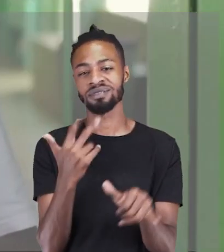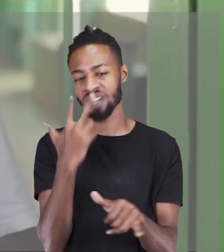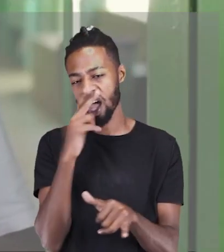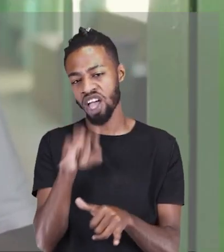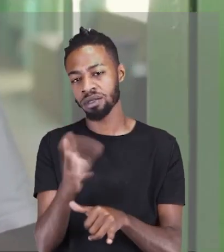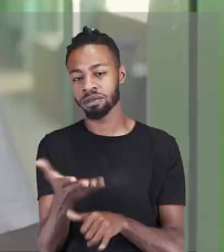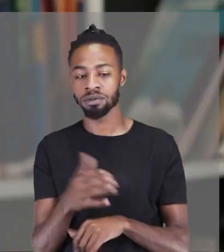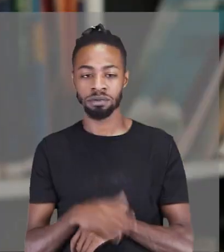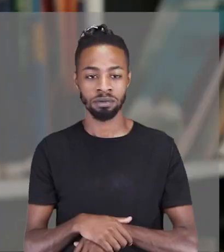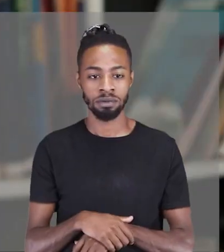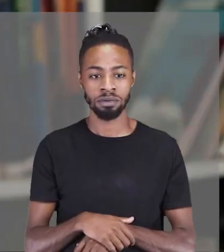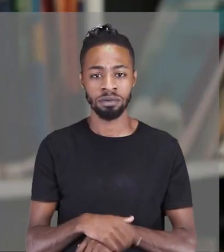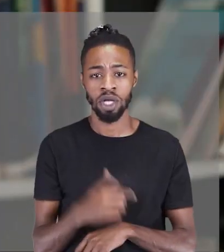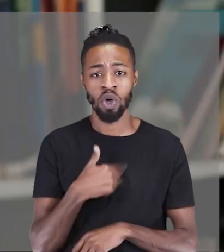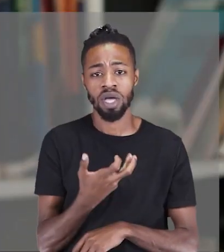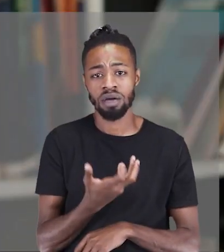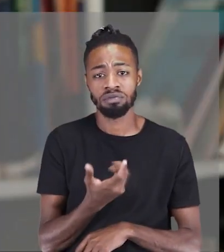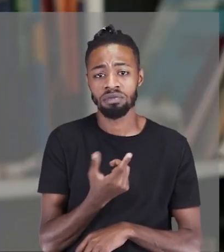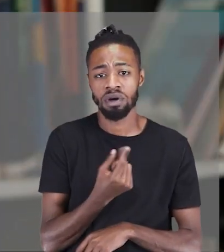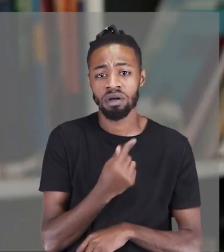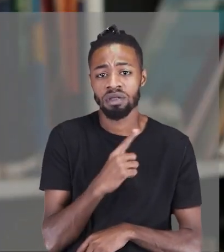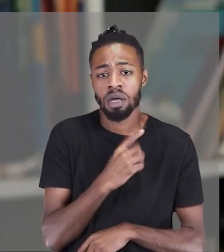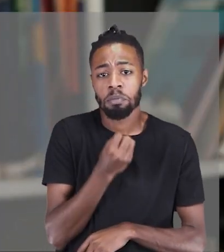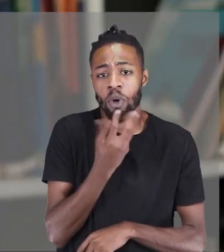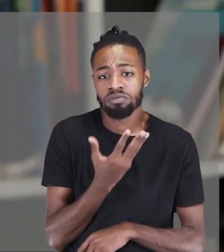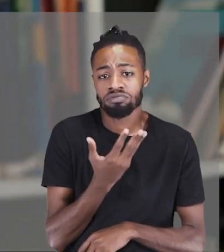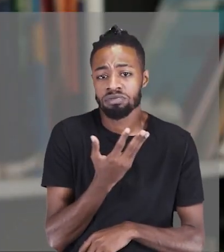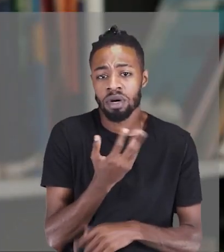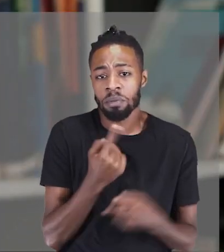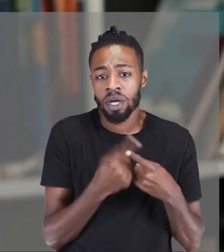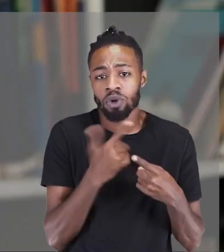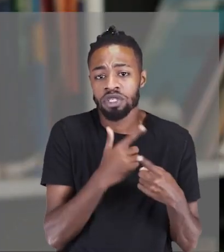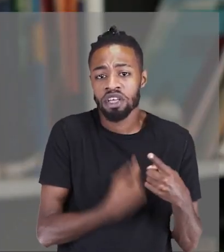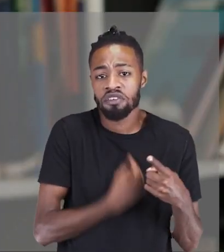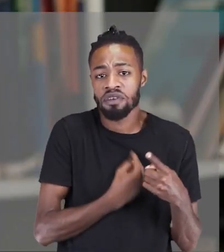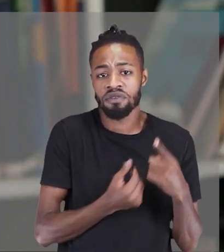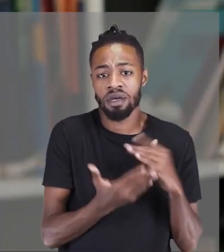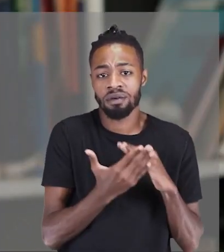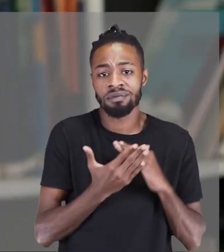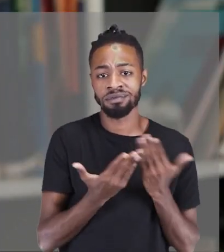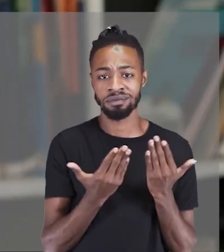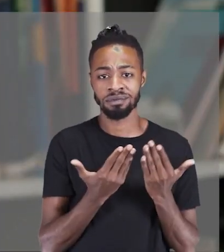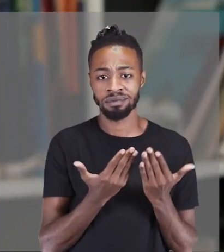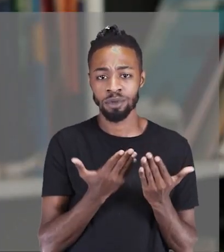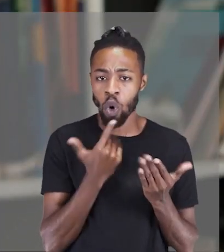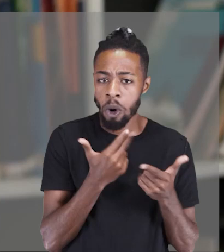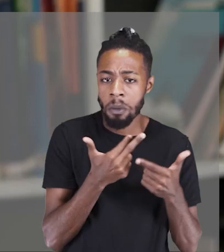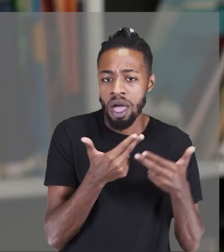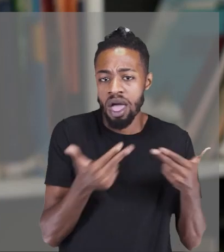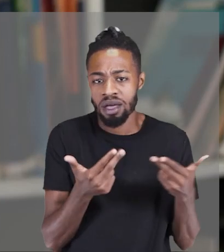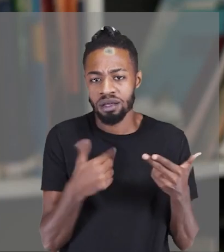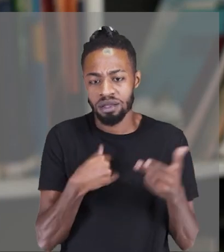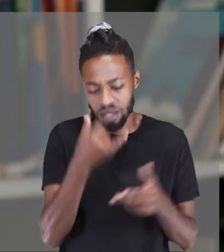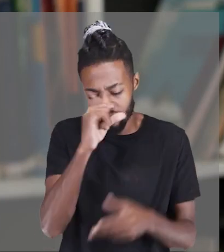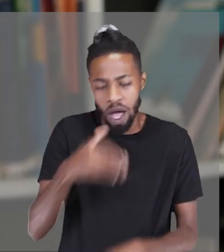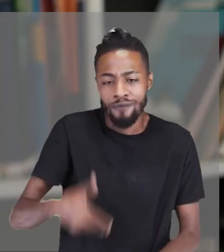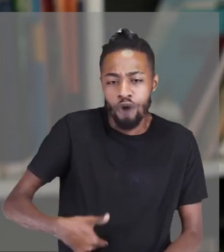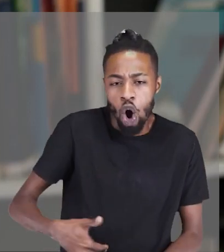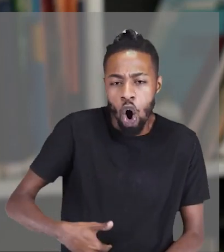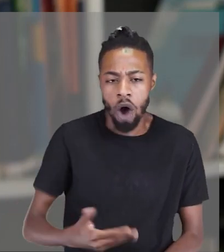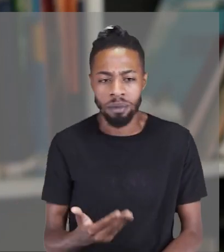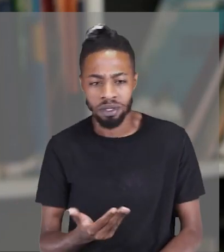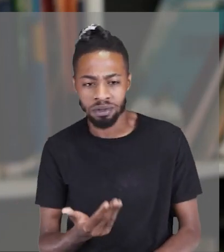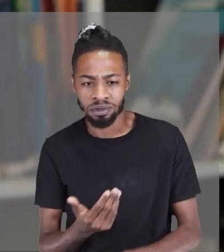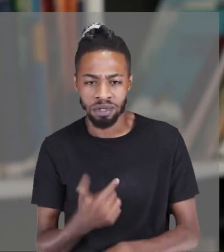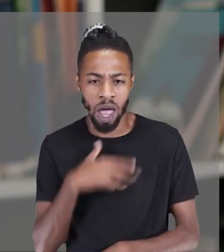Acho que é isso. Ter o suficiente para me poder viver já é algo bom. Para me poder viver sem